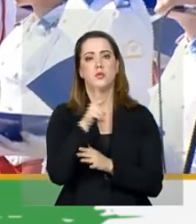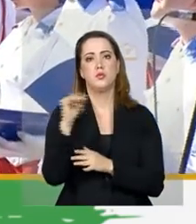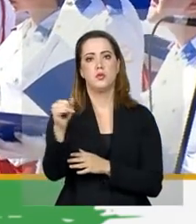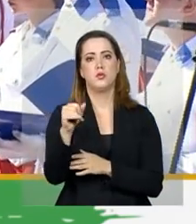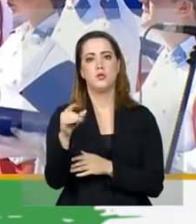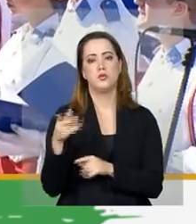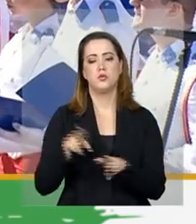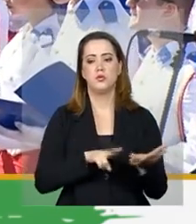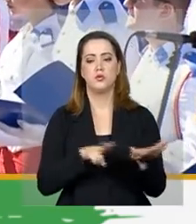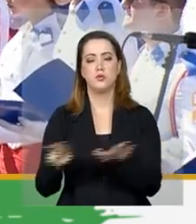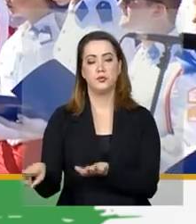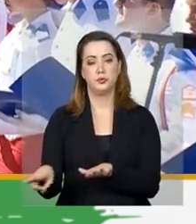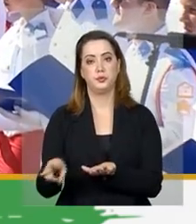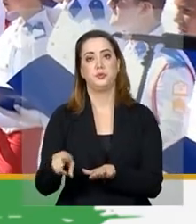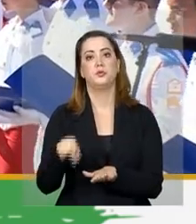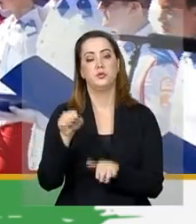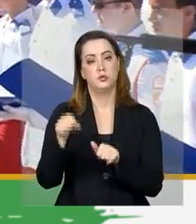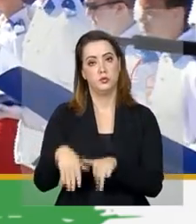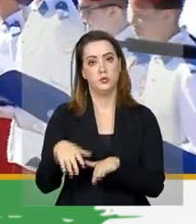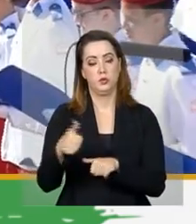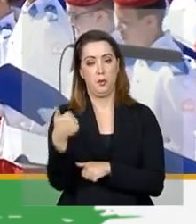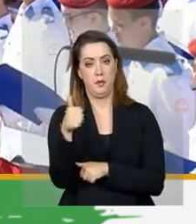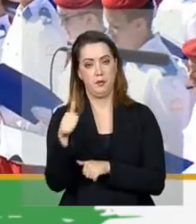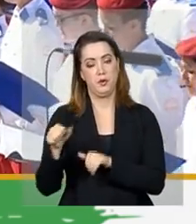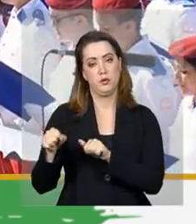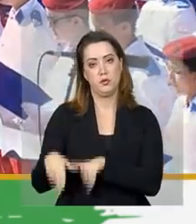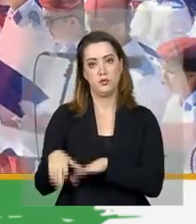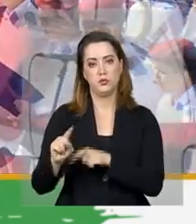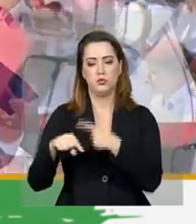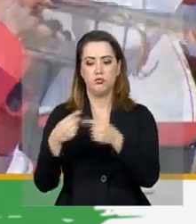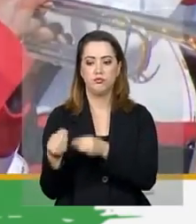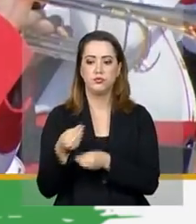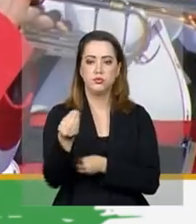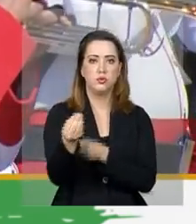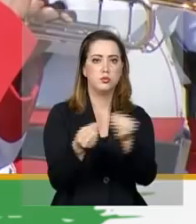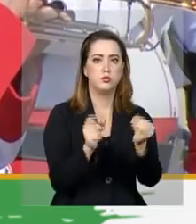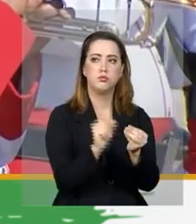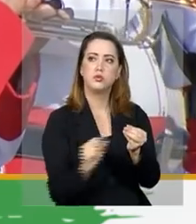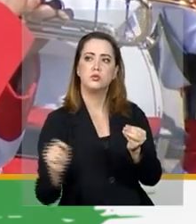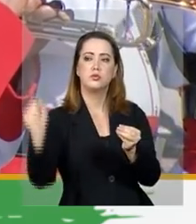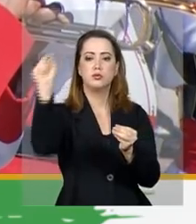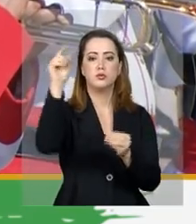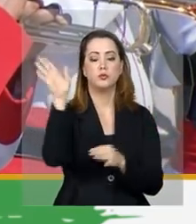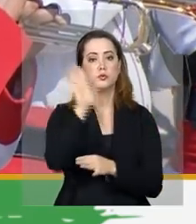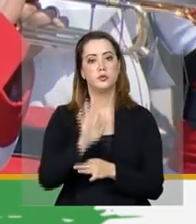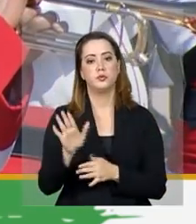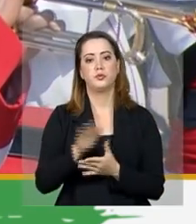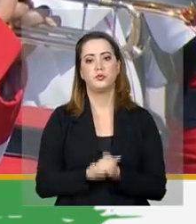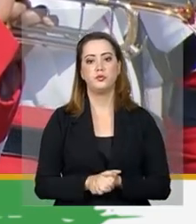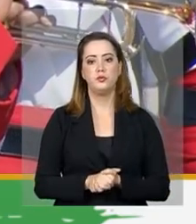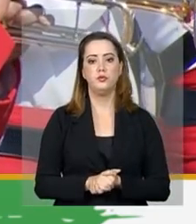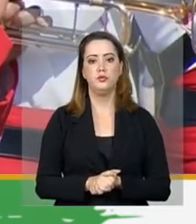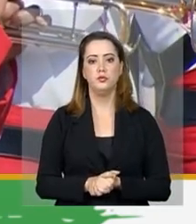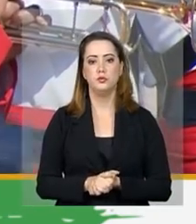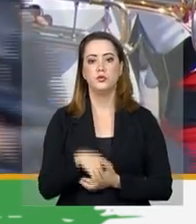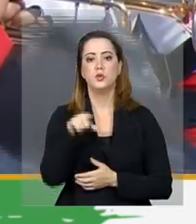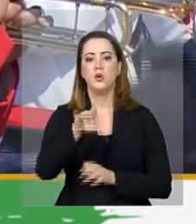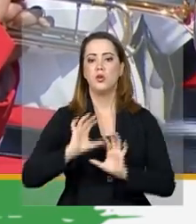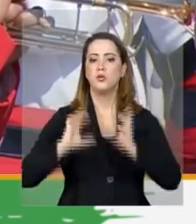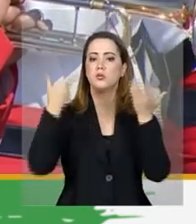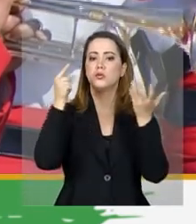Pátria, né? No 1º de setembro, e depois levado para todos os estados brasileiros, né, Coronel? Exatamente, é uma